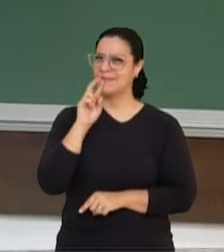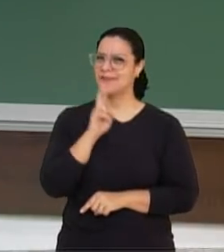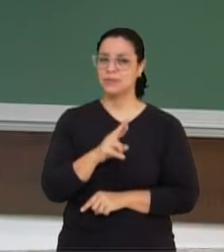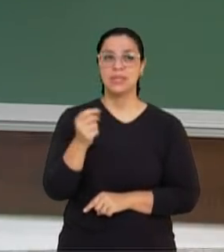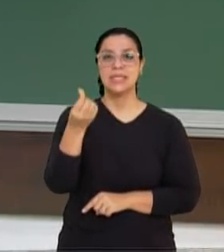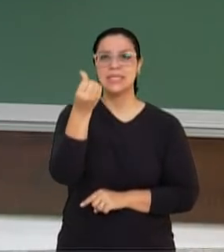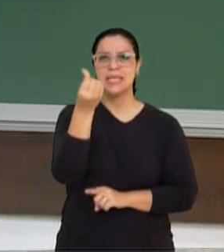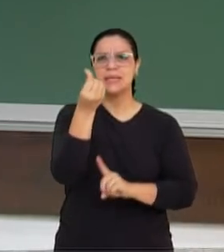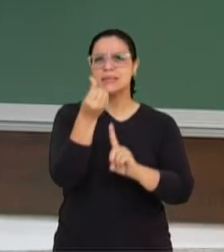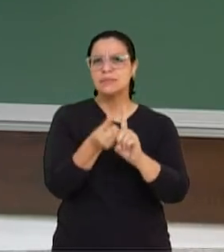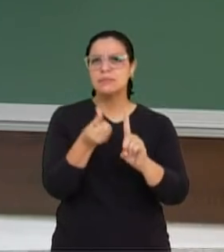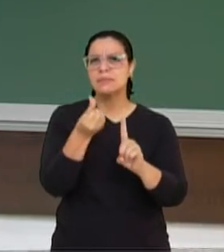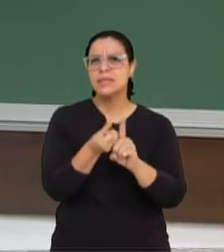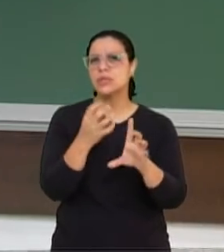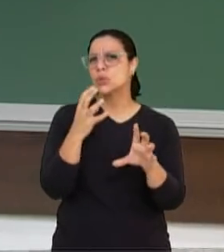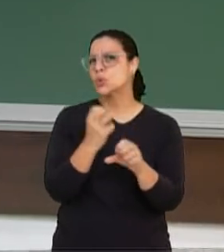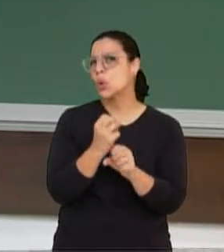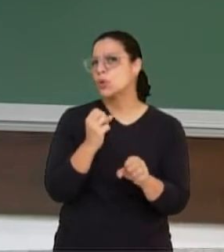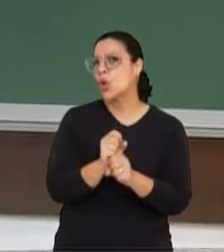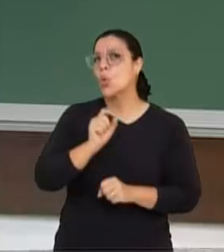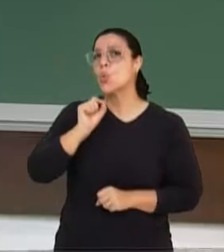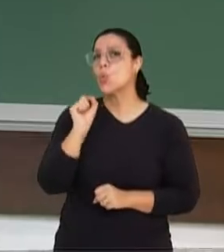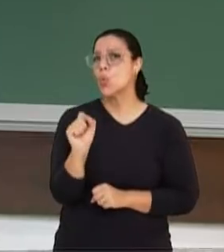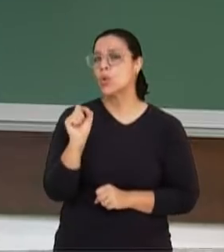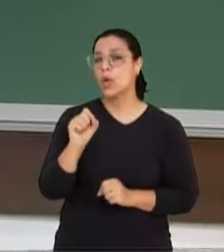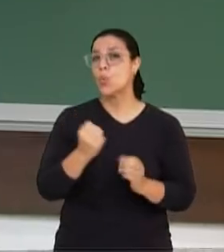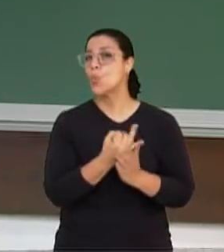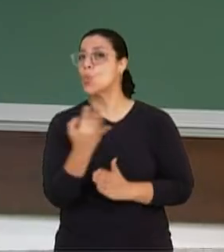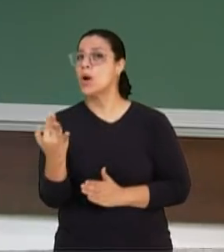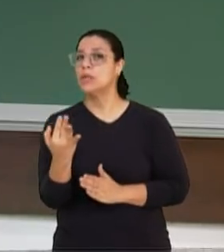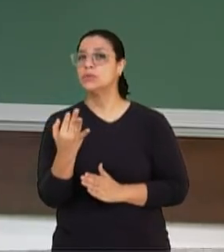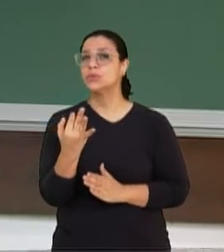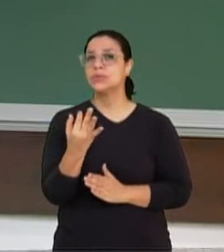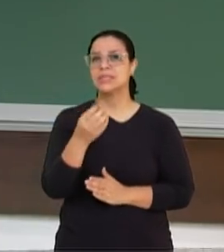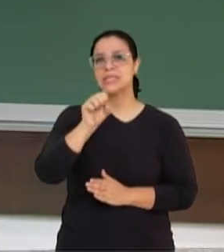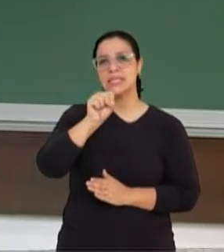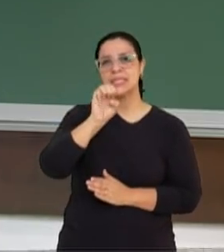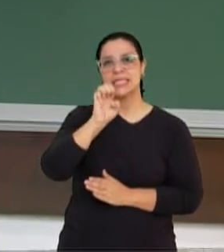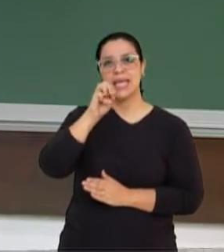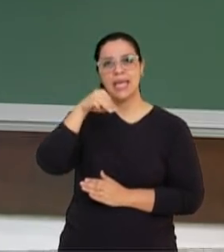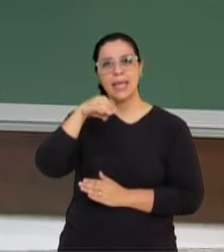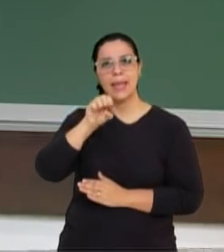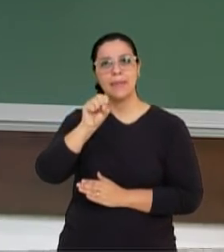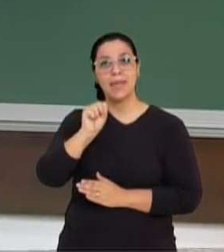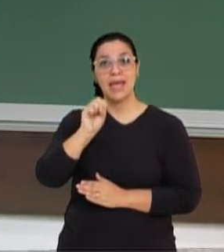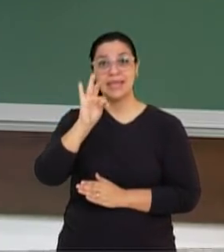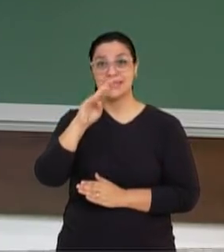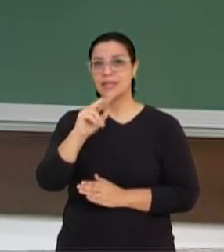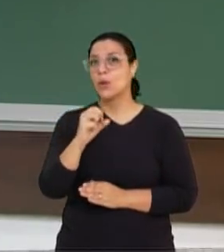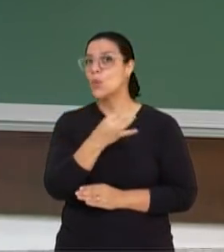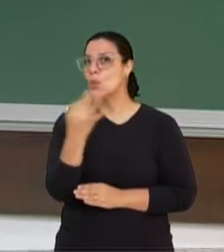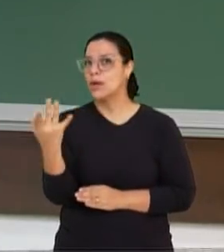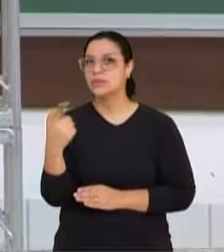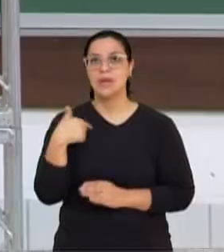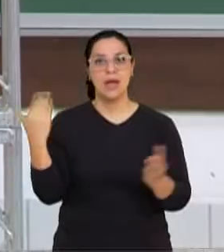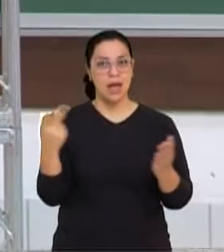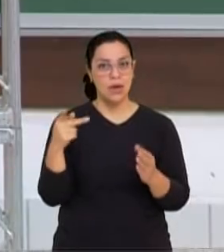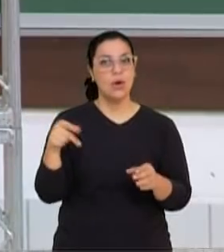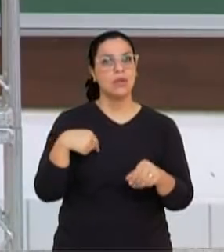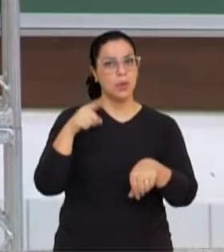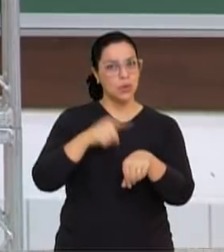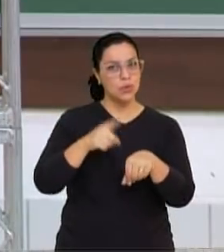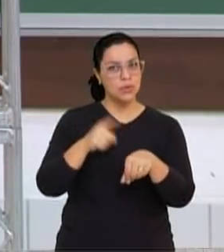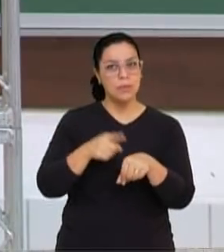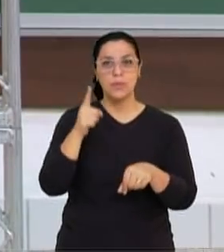6 meses equivalem a quantos semestres? Então agora a professora vai dar mais